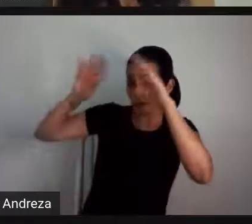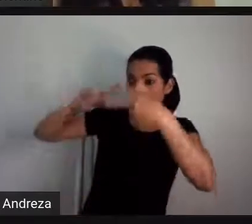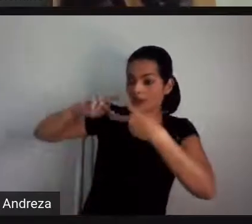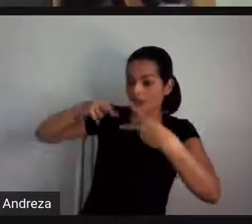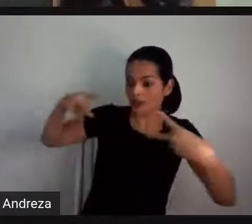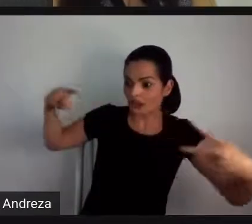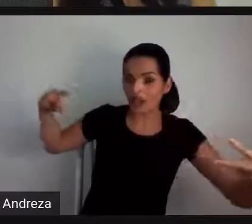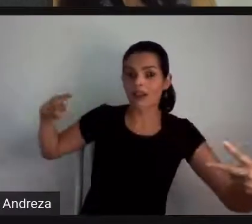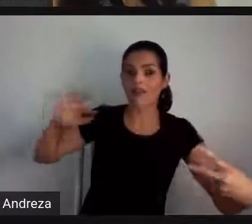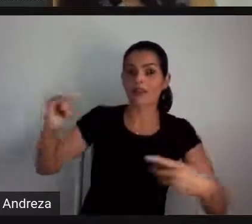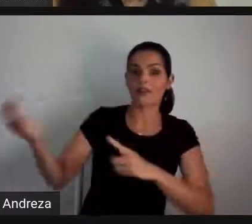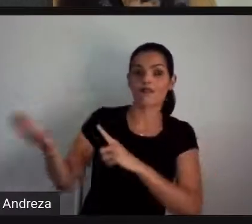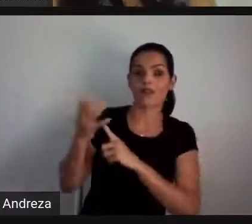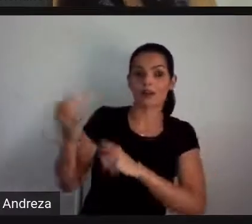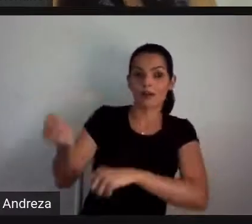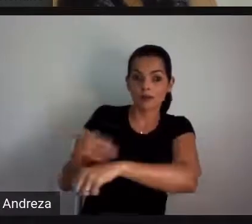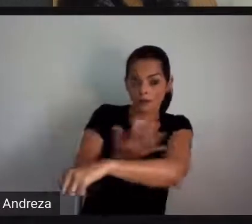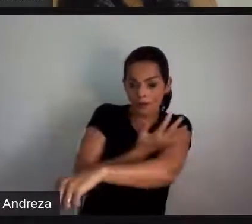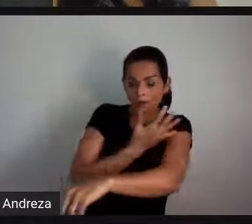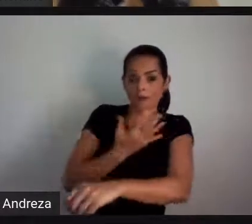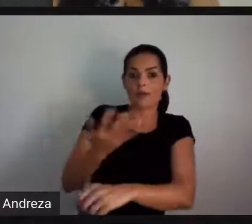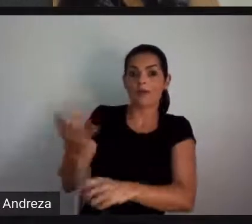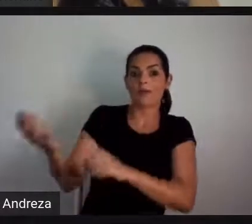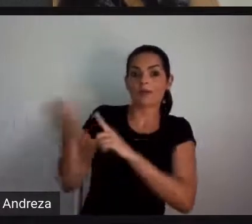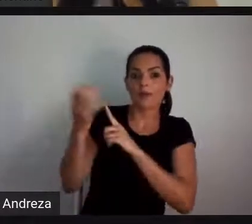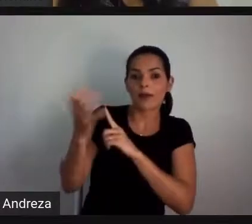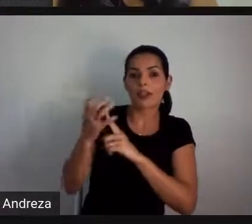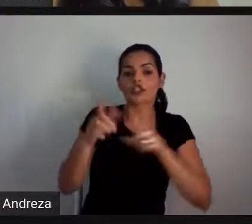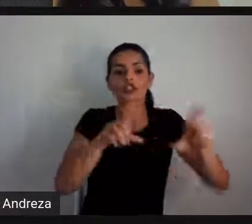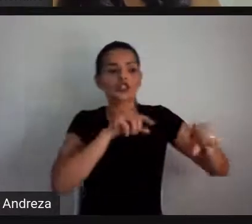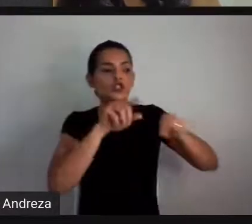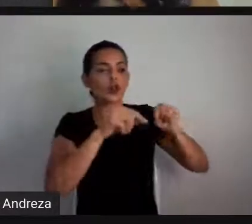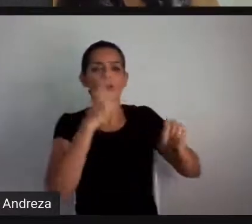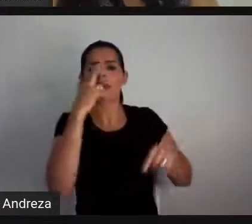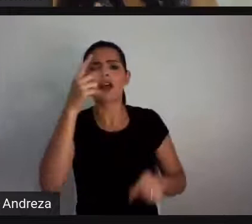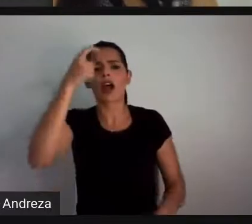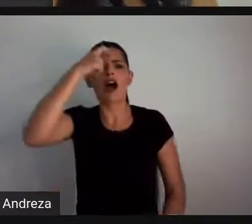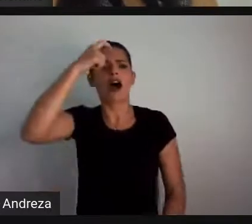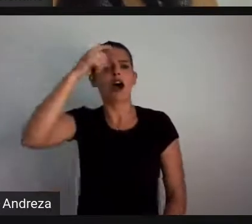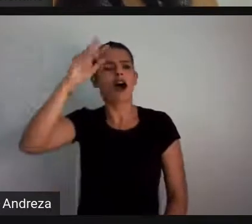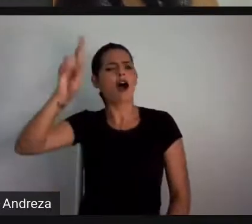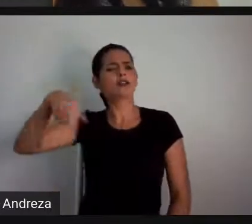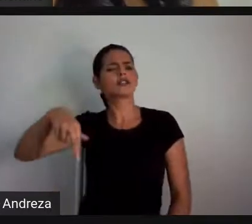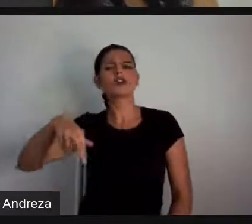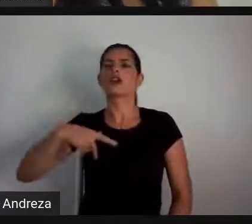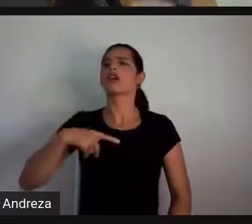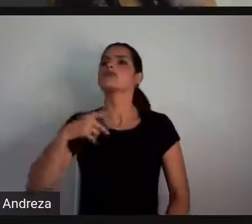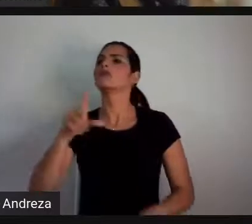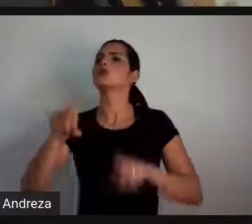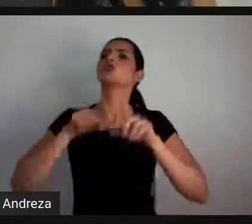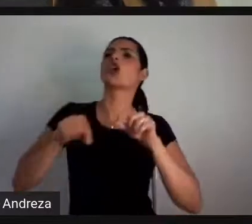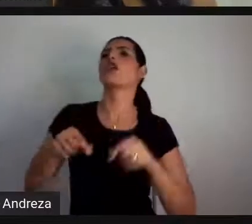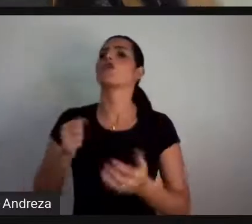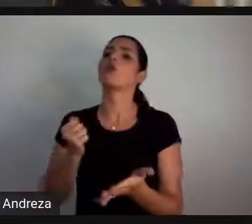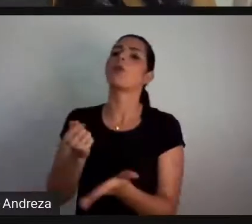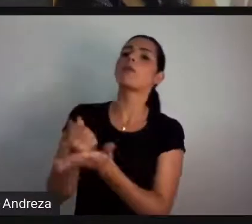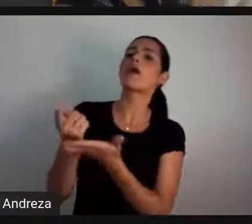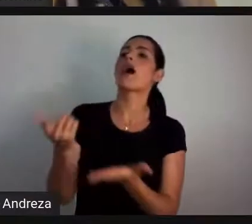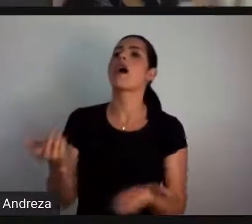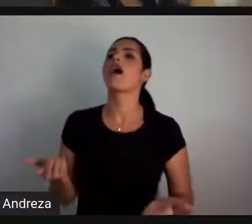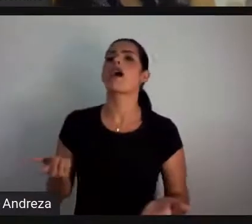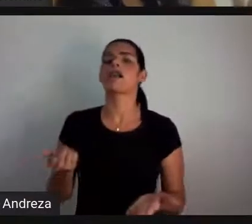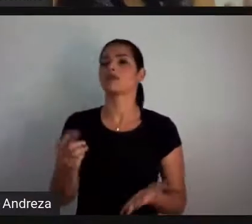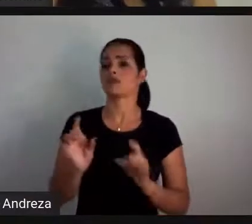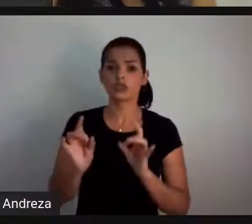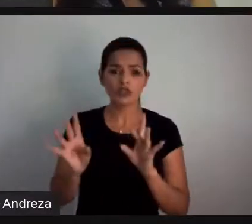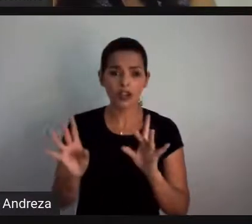nossas emoções, nas nossas escolhas, e parece tudo muito racional, né, Paulo? Assim, parece que a gente está escolhendo cada decisão,